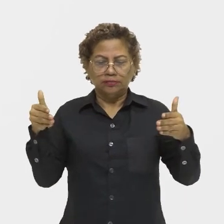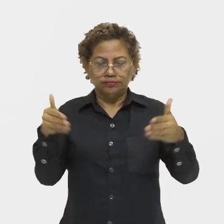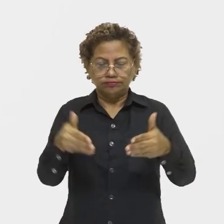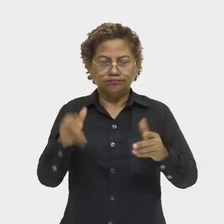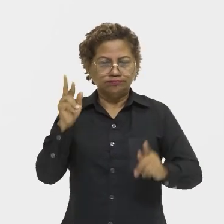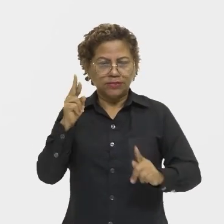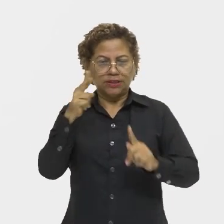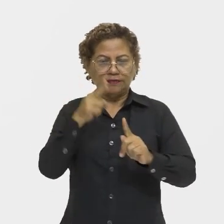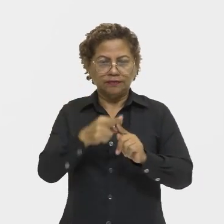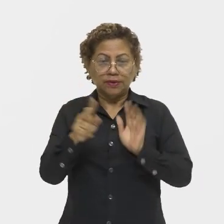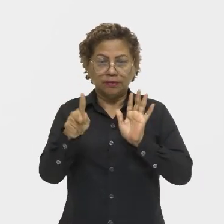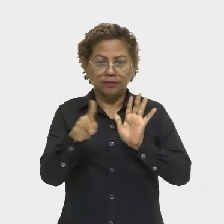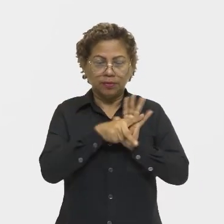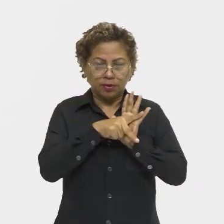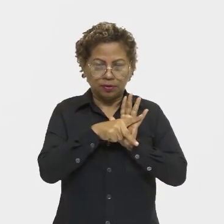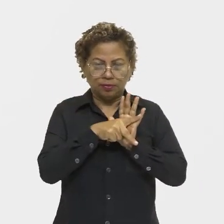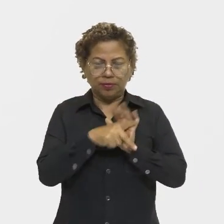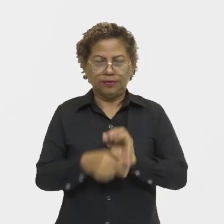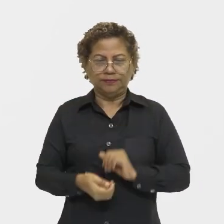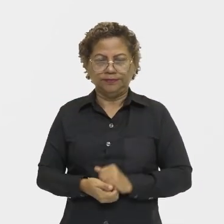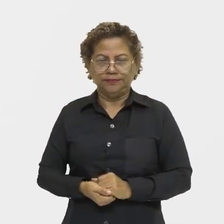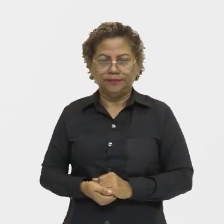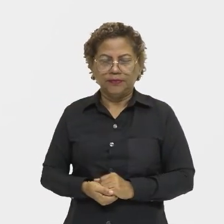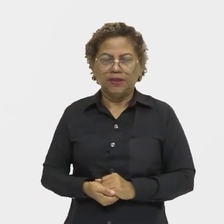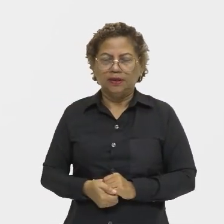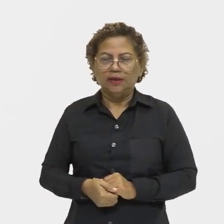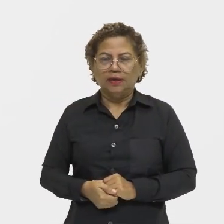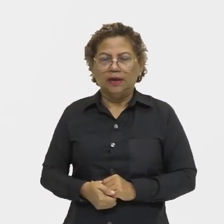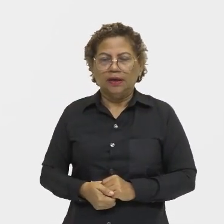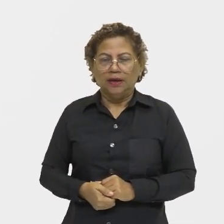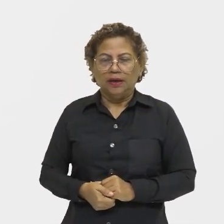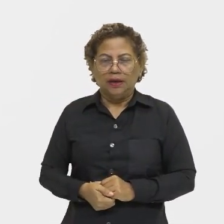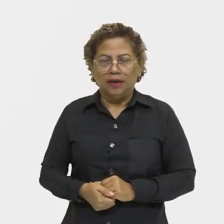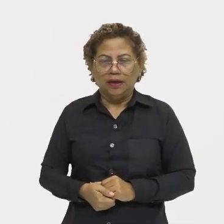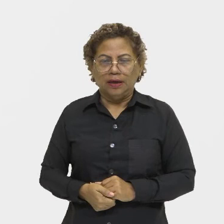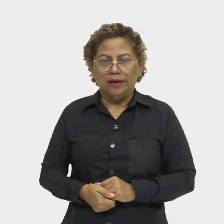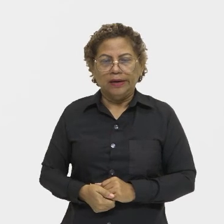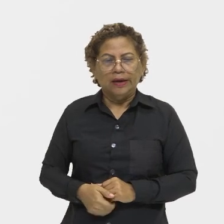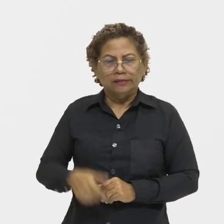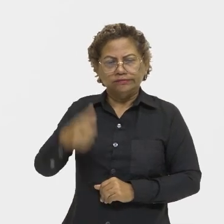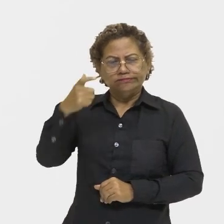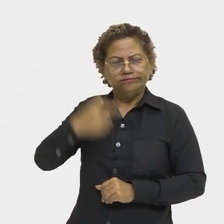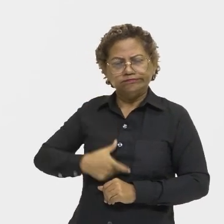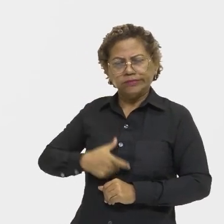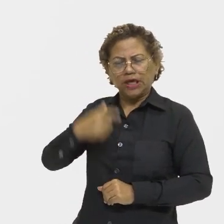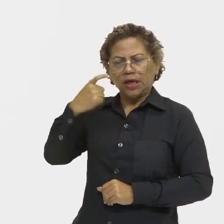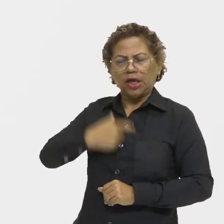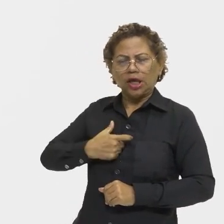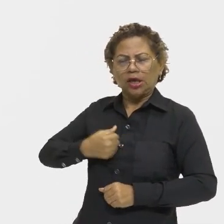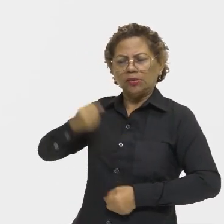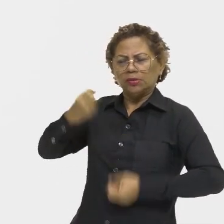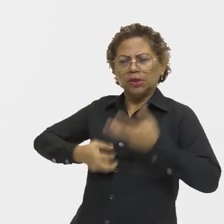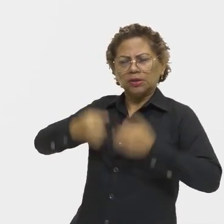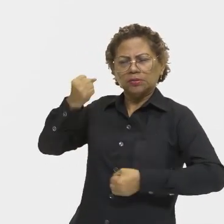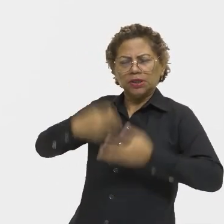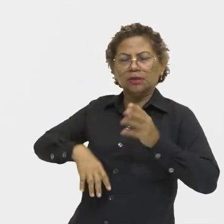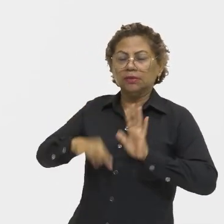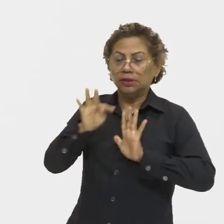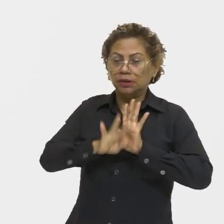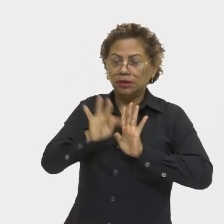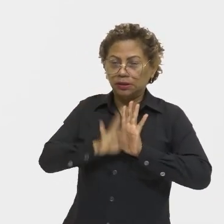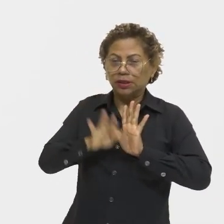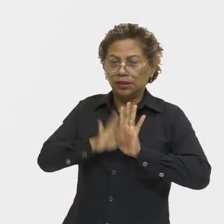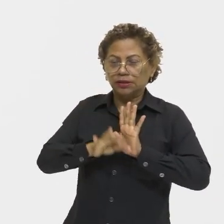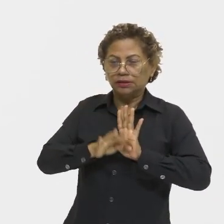mesma. Desta forma, o emissor explica um código utilizando o próprio código. Então, um texto que descreve sobre